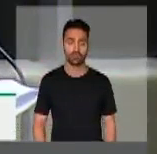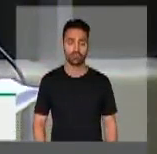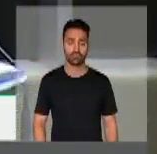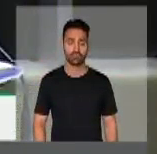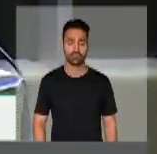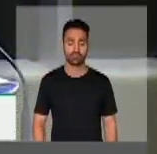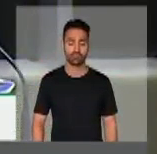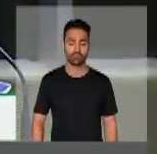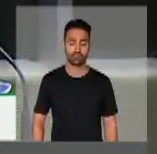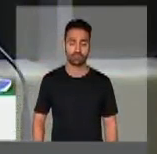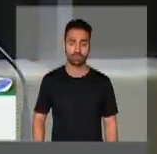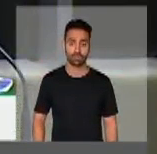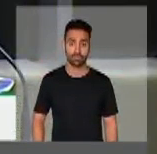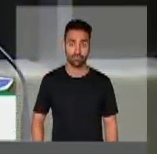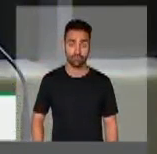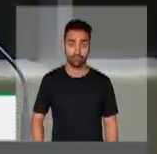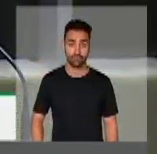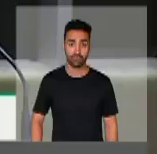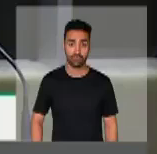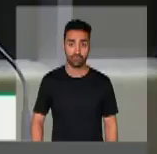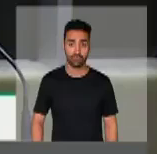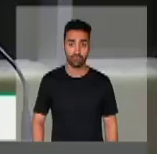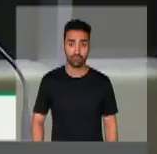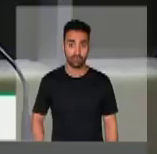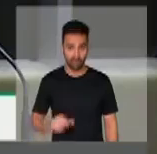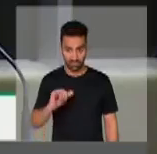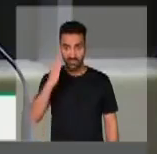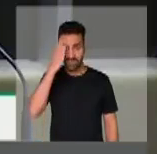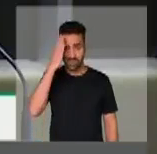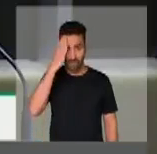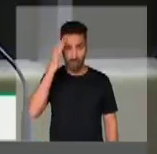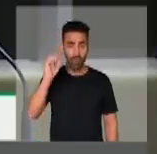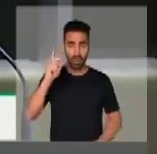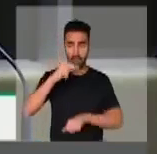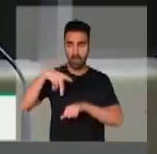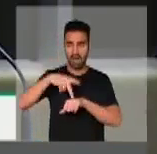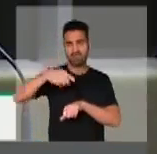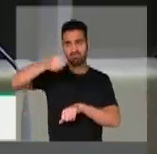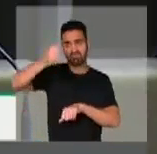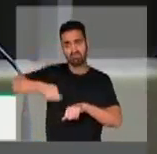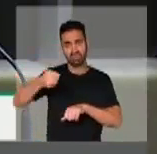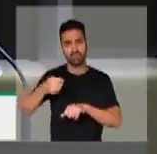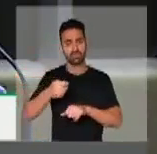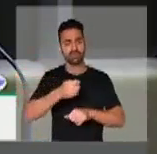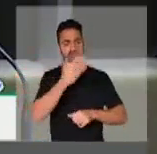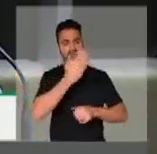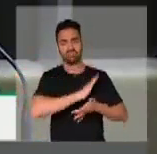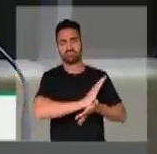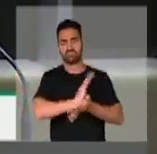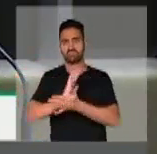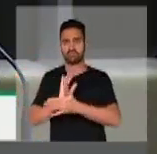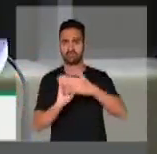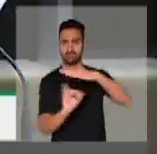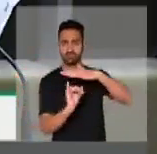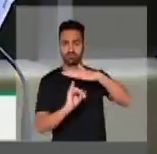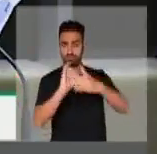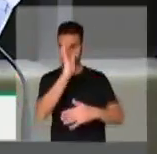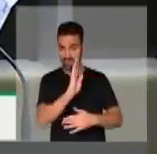E se a gente sabe o que é um regime autoritário que despreza as instituições do Estado